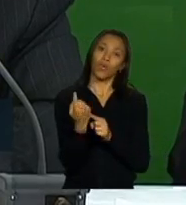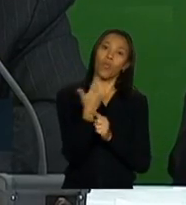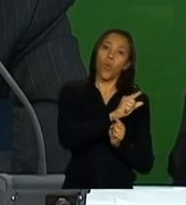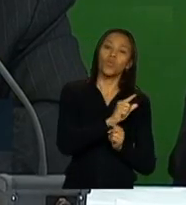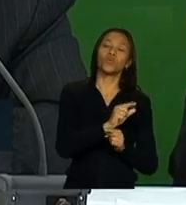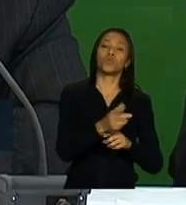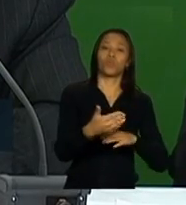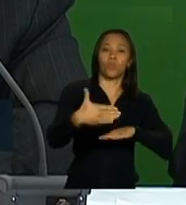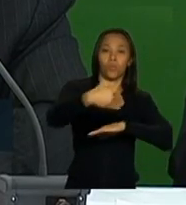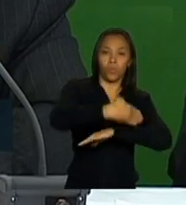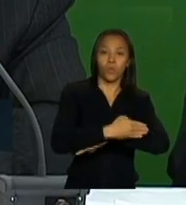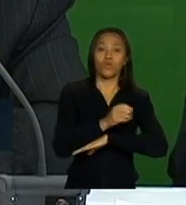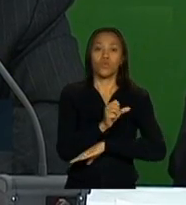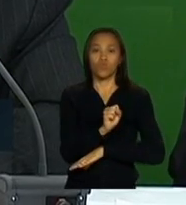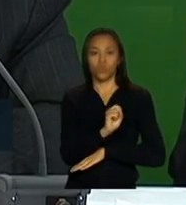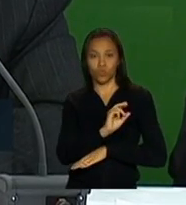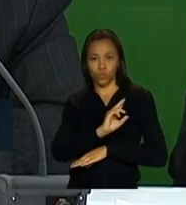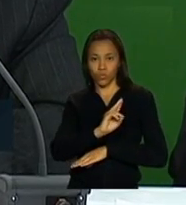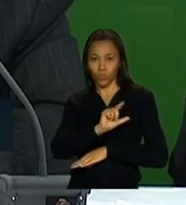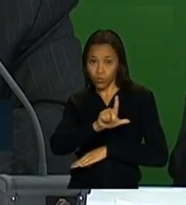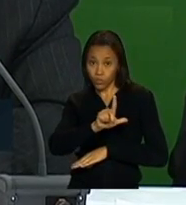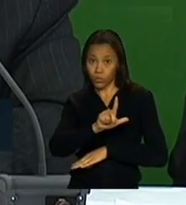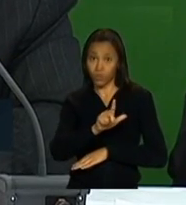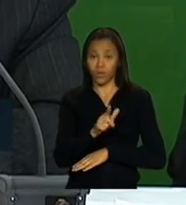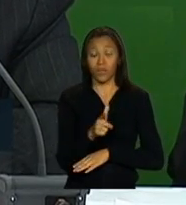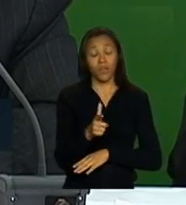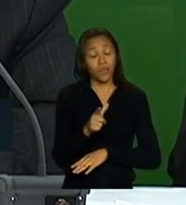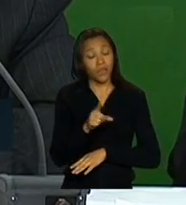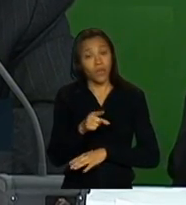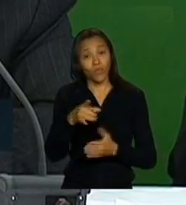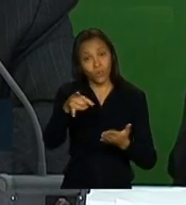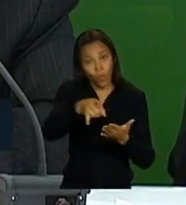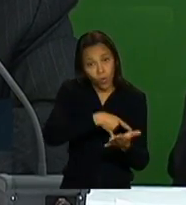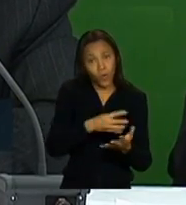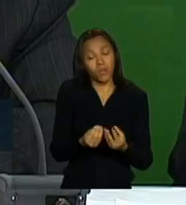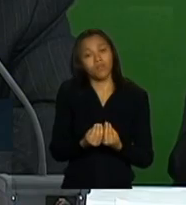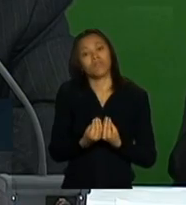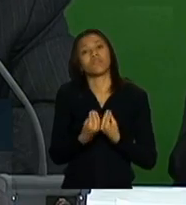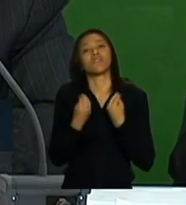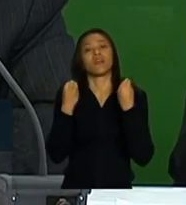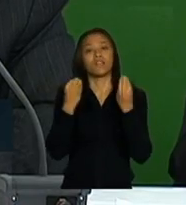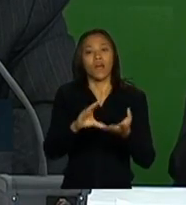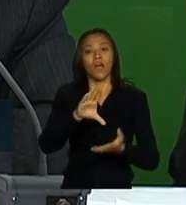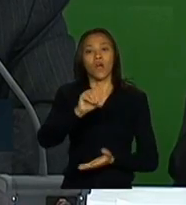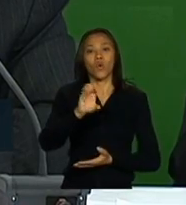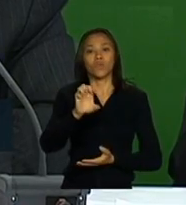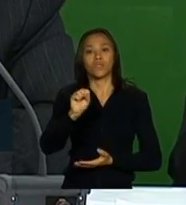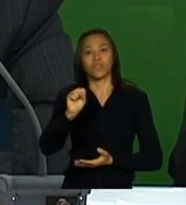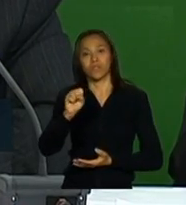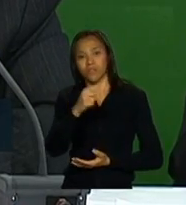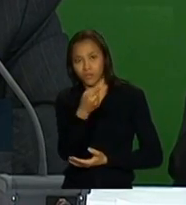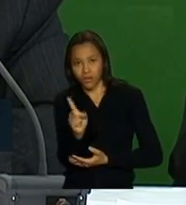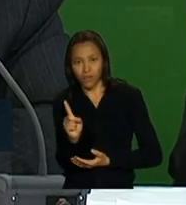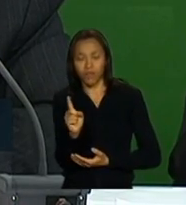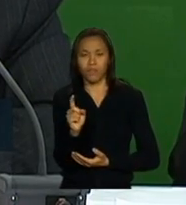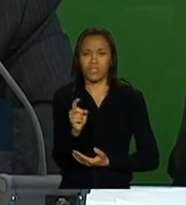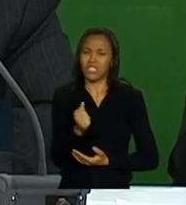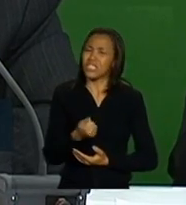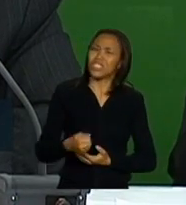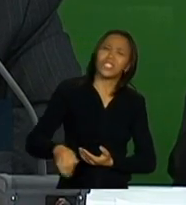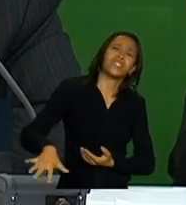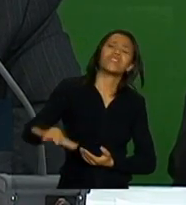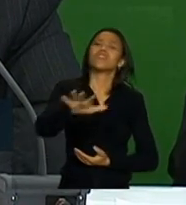que a gente faça uma concessão, porque vai movimentar passageiros e cargas gerais,